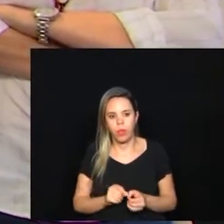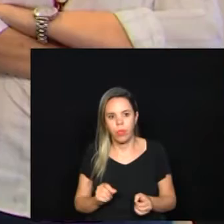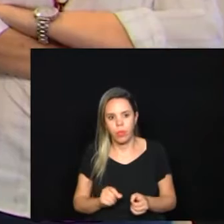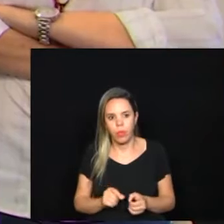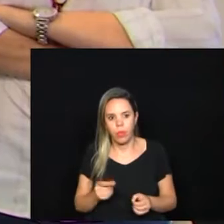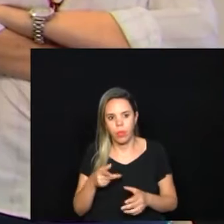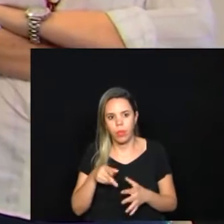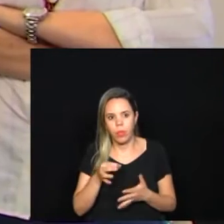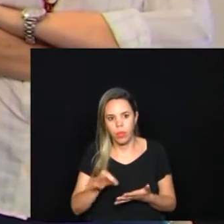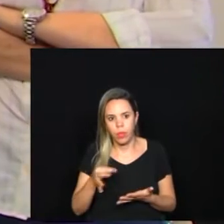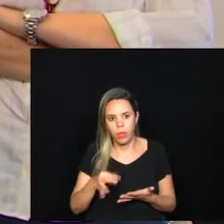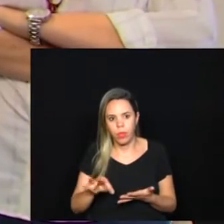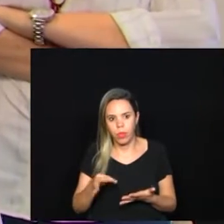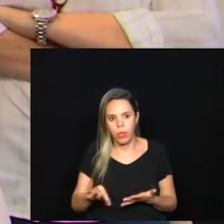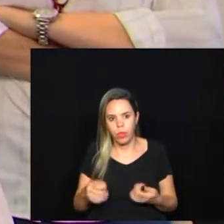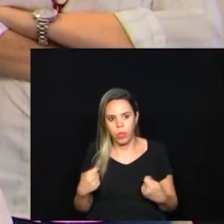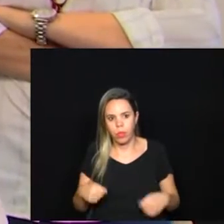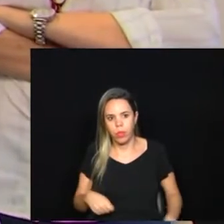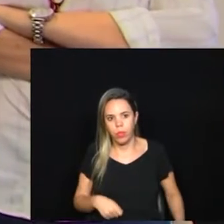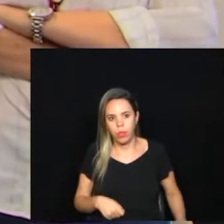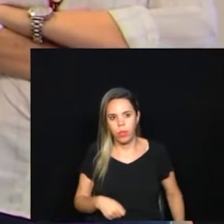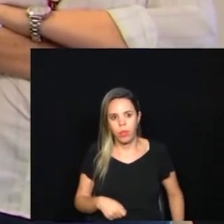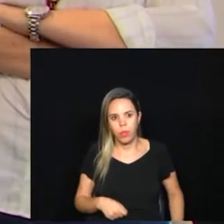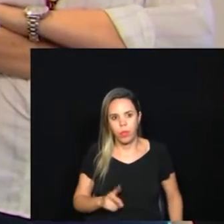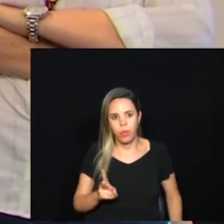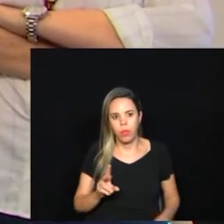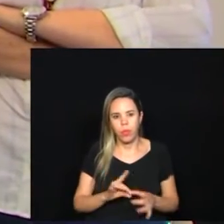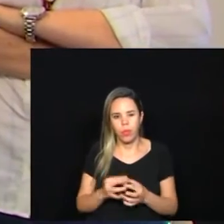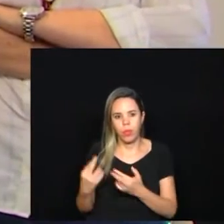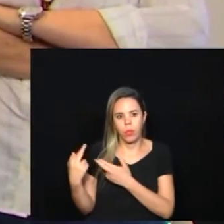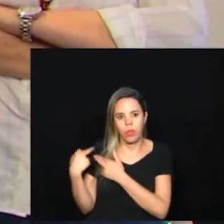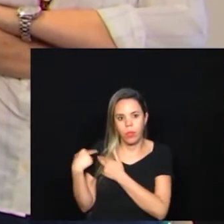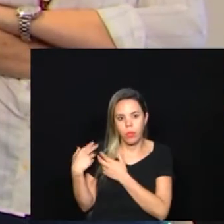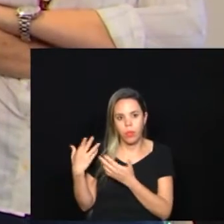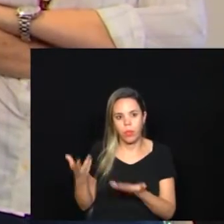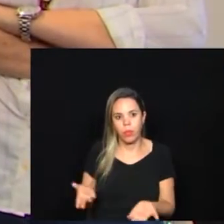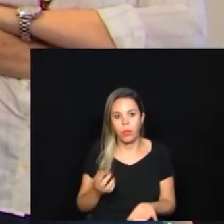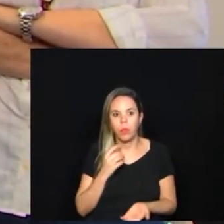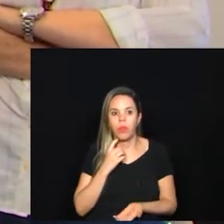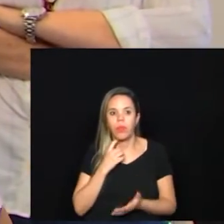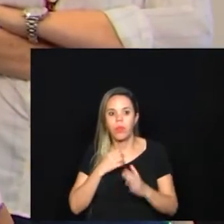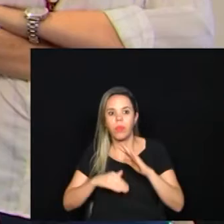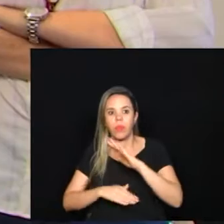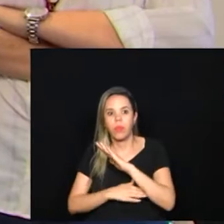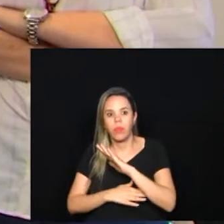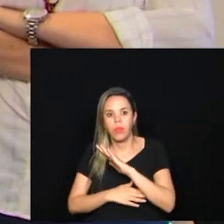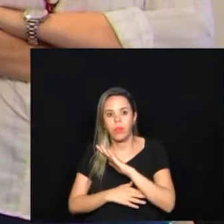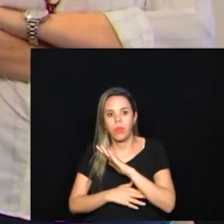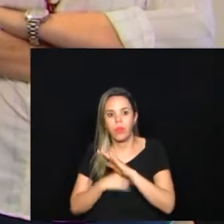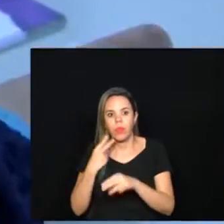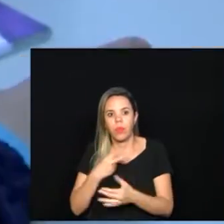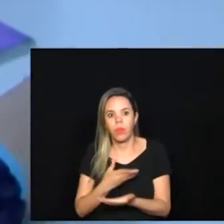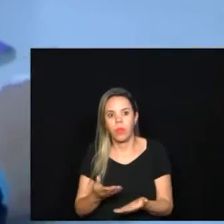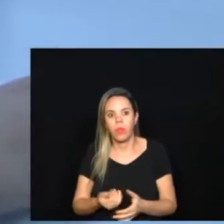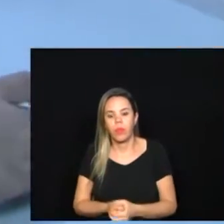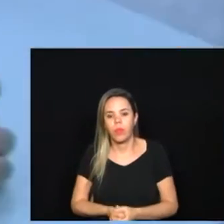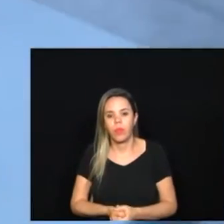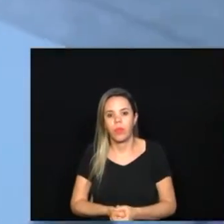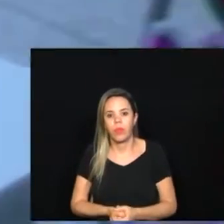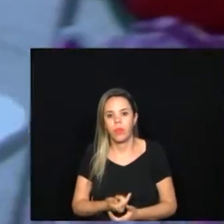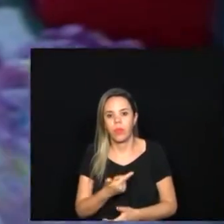as correções que forem necessárias. Isso sempre foi a responsabilidade da Câmara Municipal através dos vereadores.